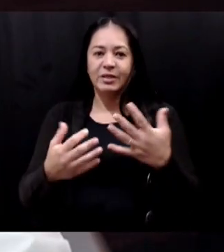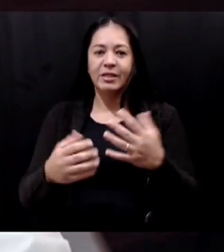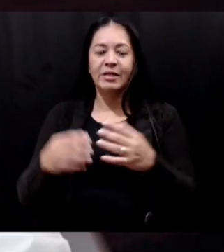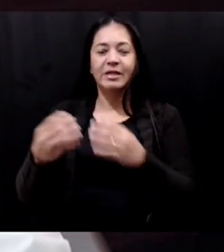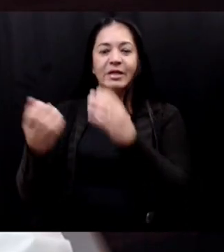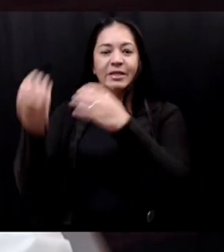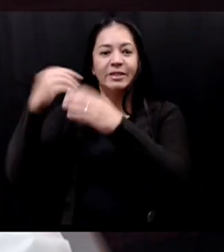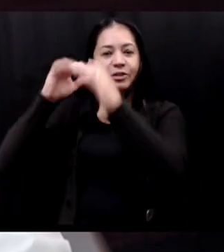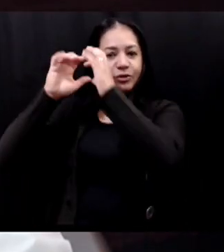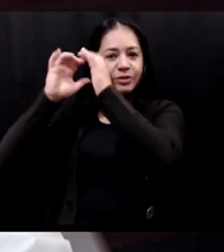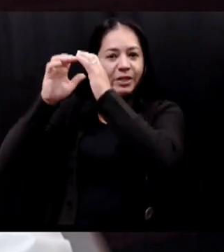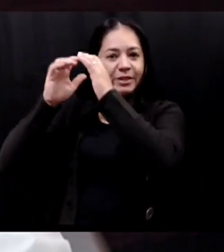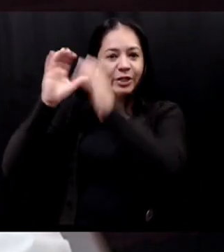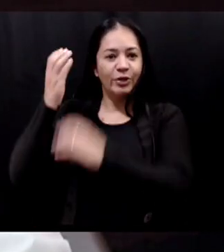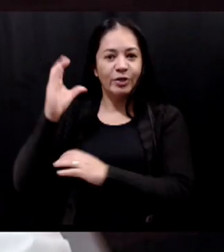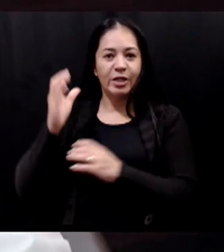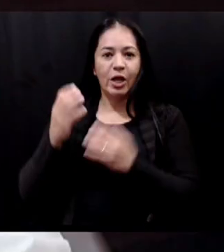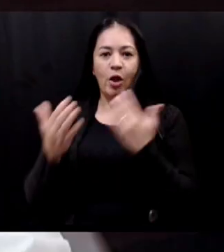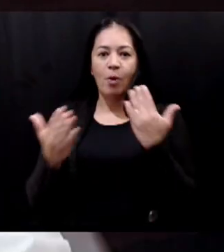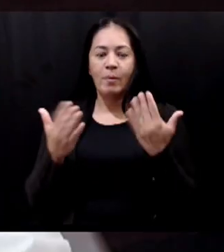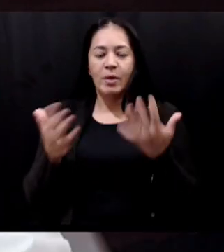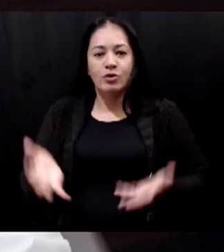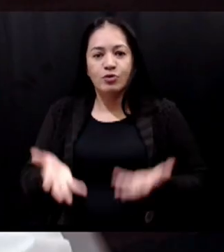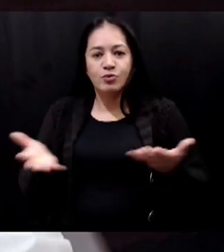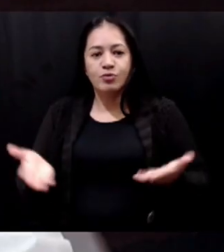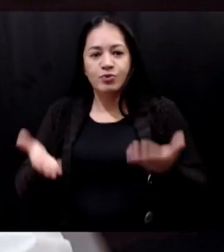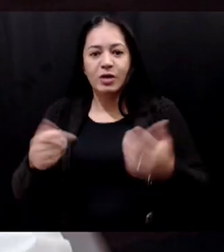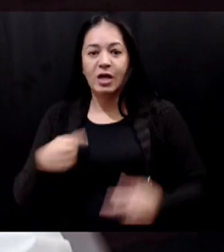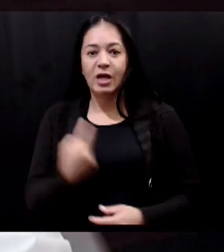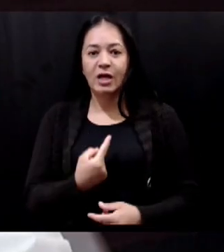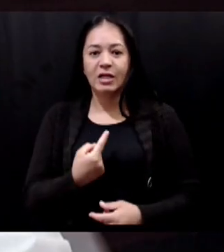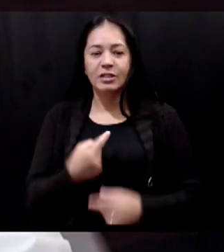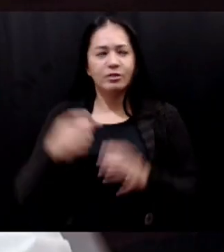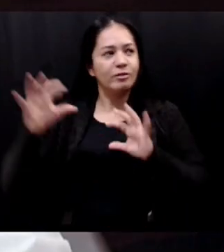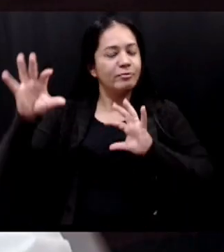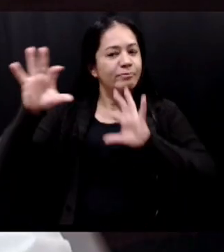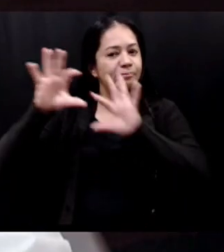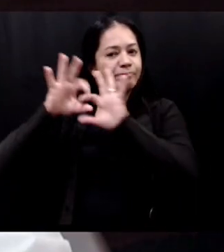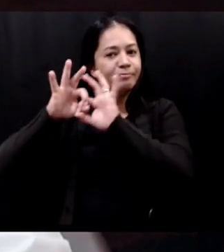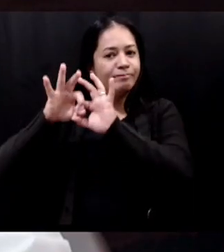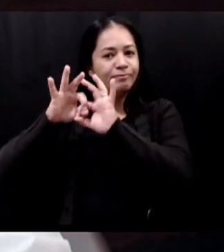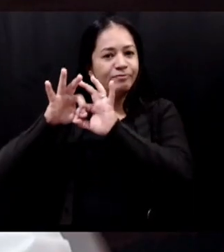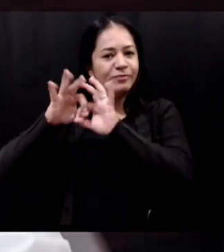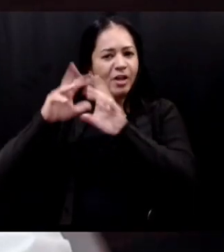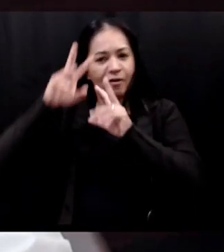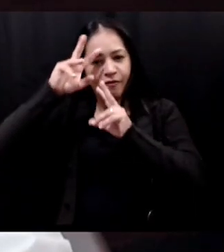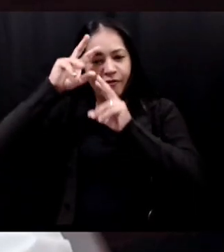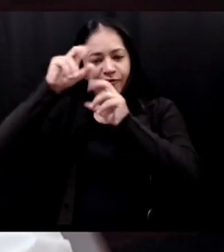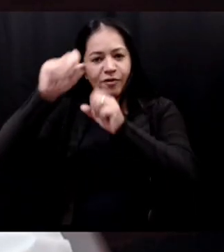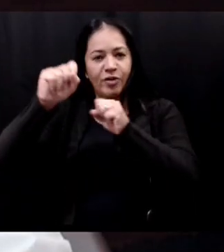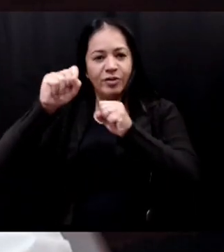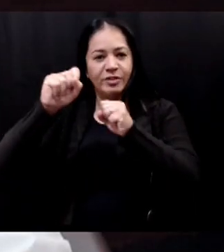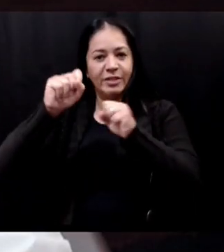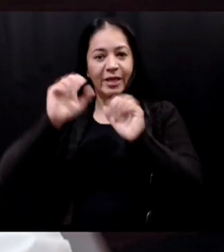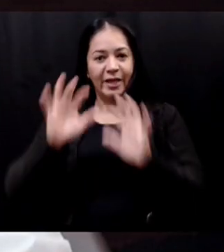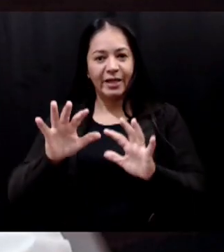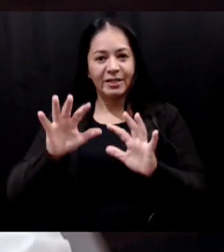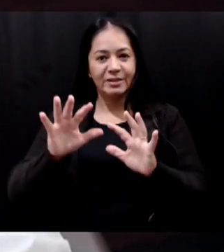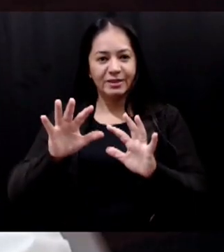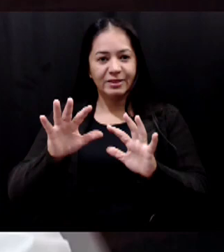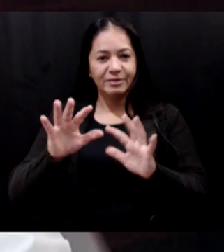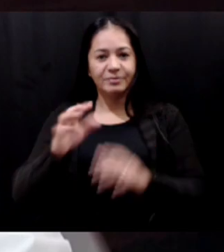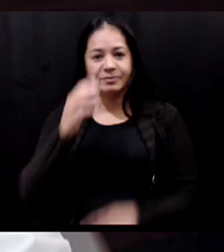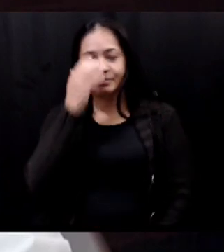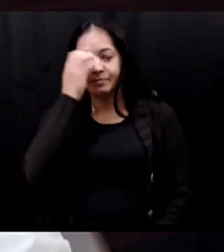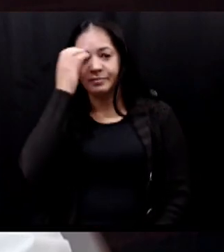estivesse estimulando, né, as nossas conexões, a fortalecer essas sinapses neurais para que o teu